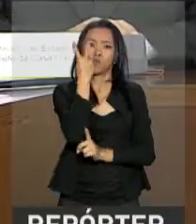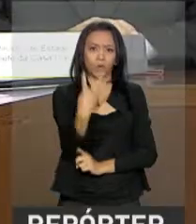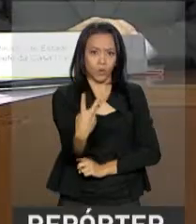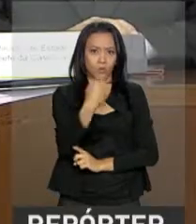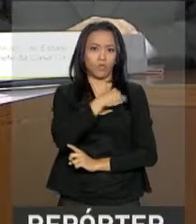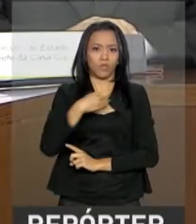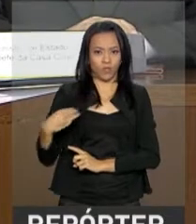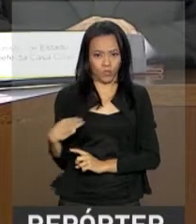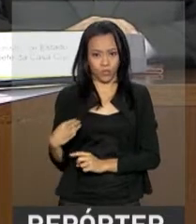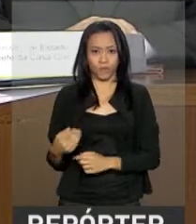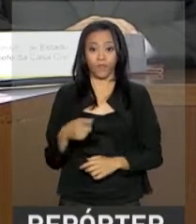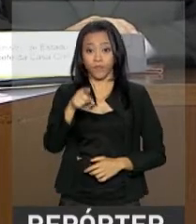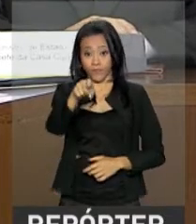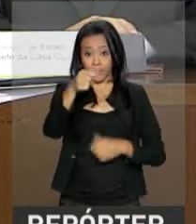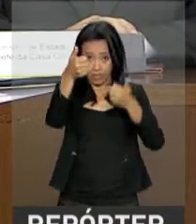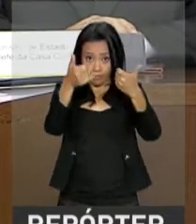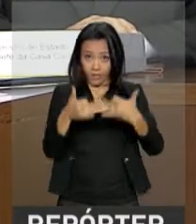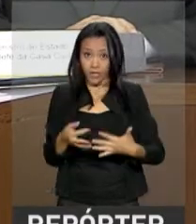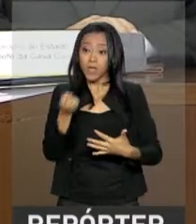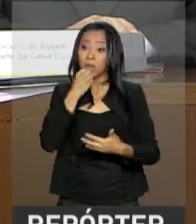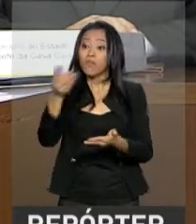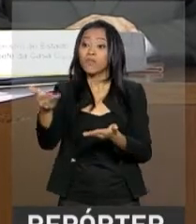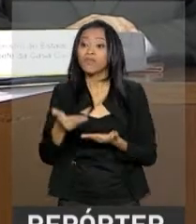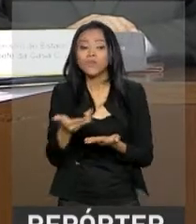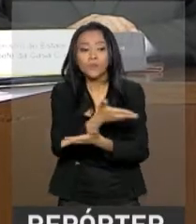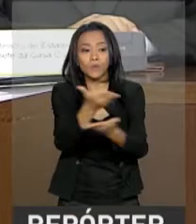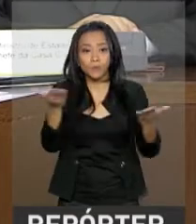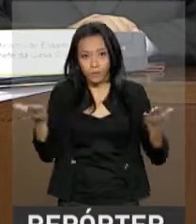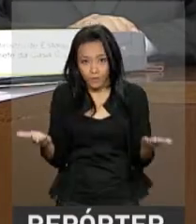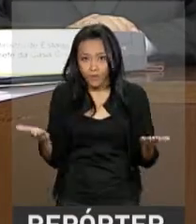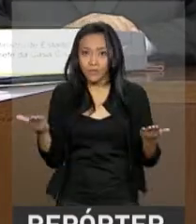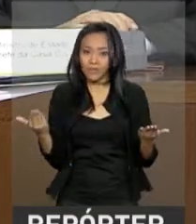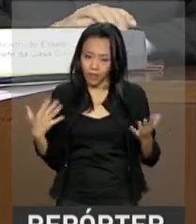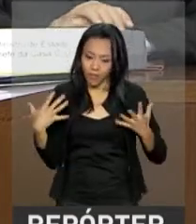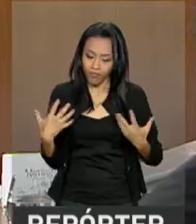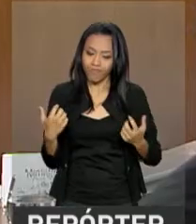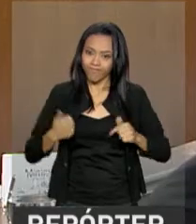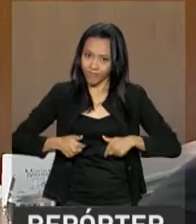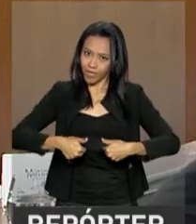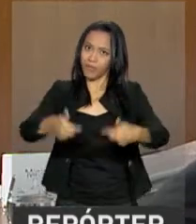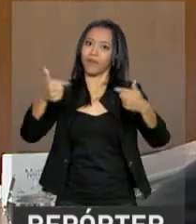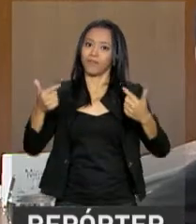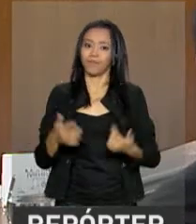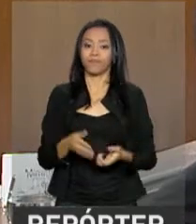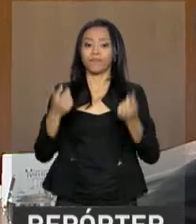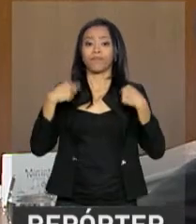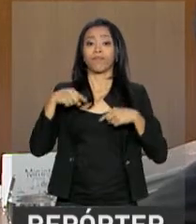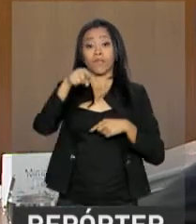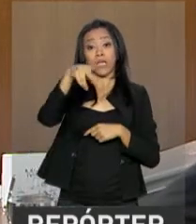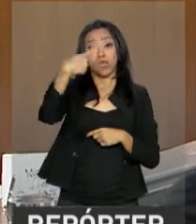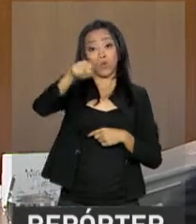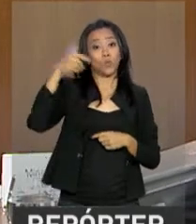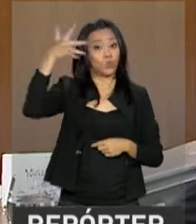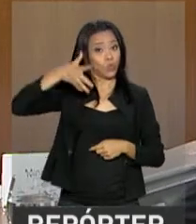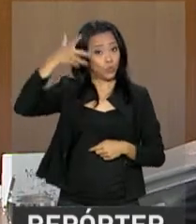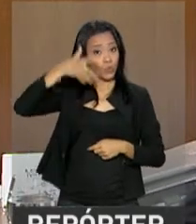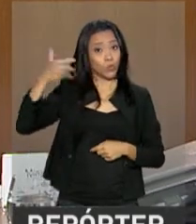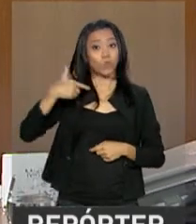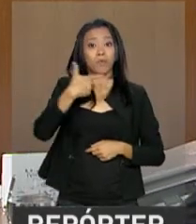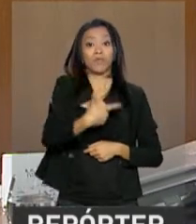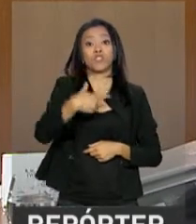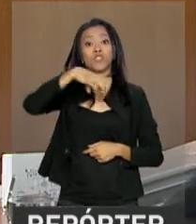sejam todos muito bem vindos e bem-vindos naturalmente o trabalho ao longo do discurso que fez para os 29